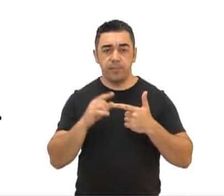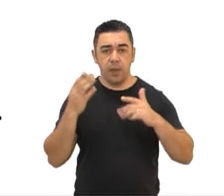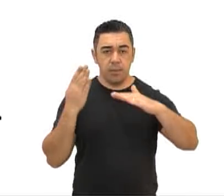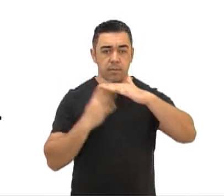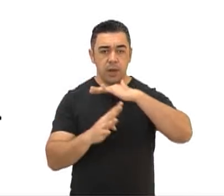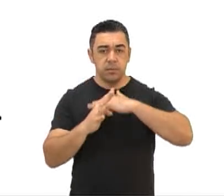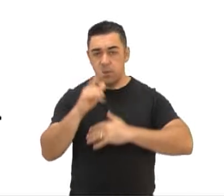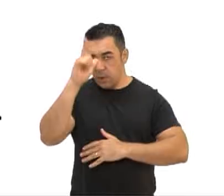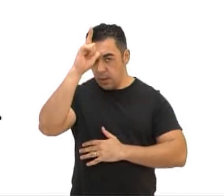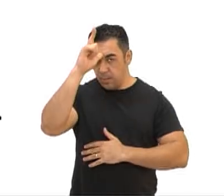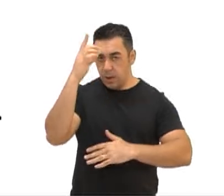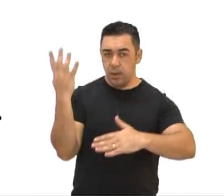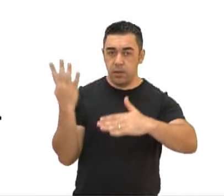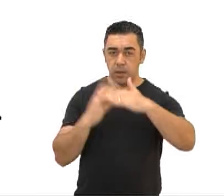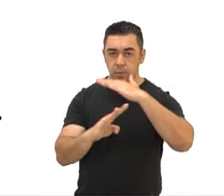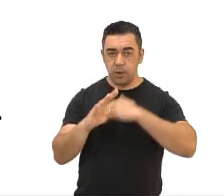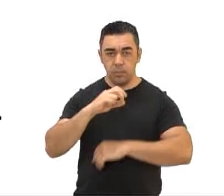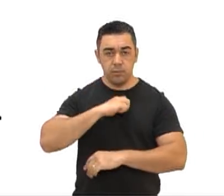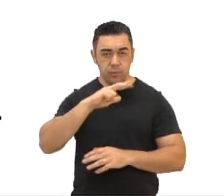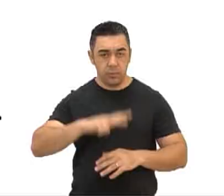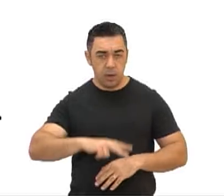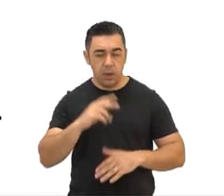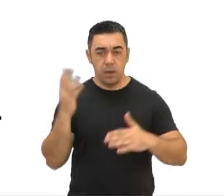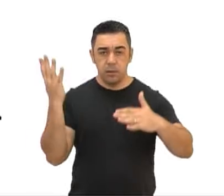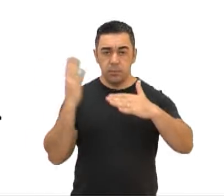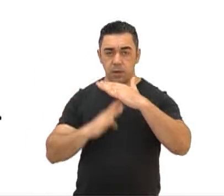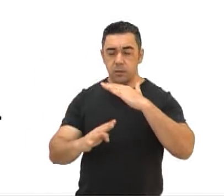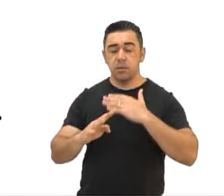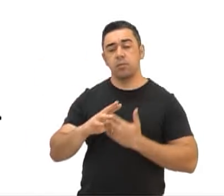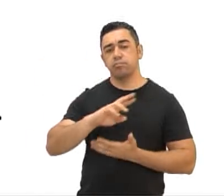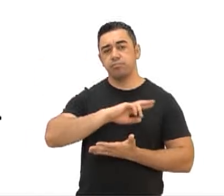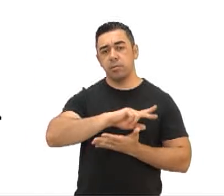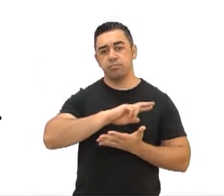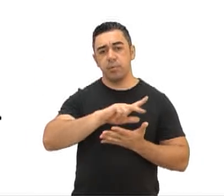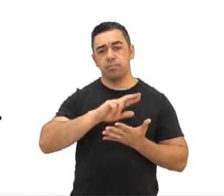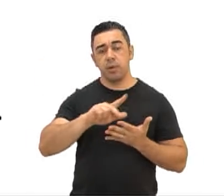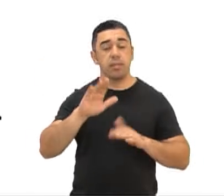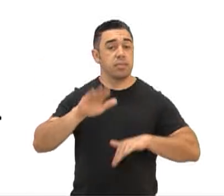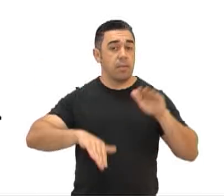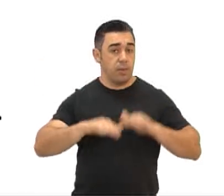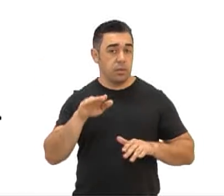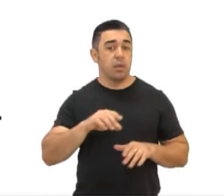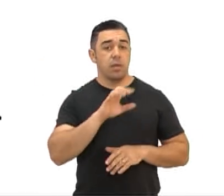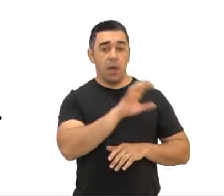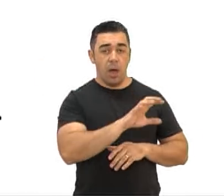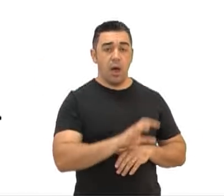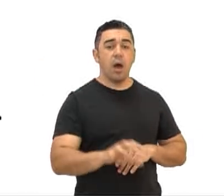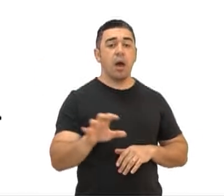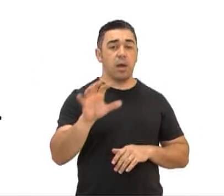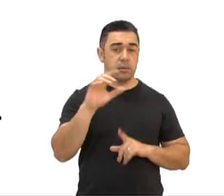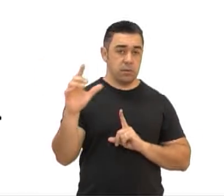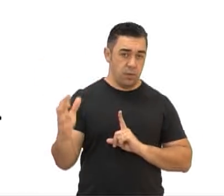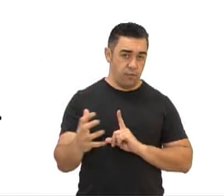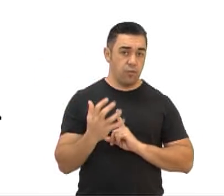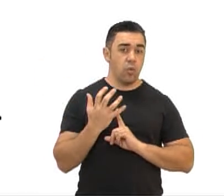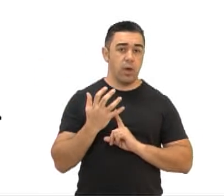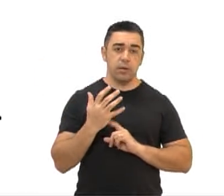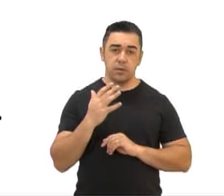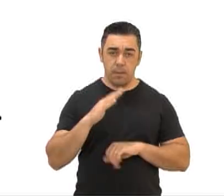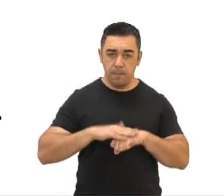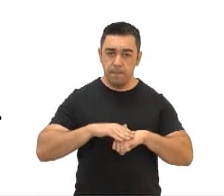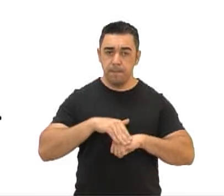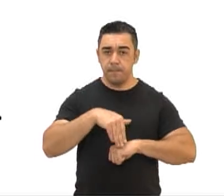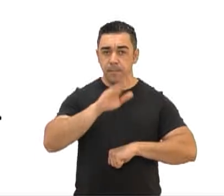alemã, dos portugueses, dos povos indígenas. Dependendo da área, a gente vai ter determinadas influências maiores